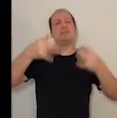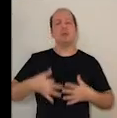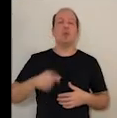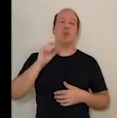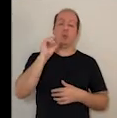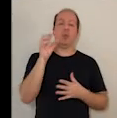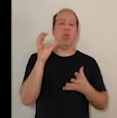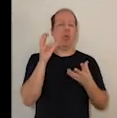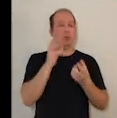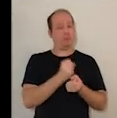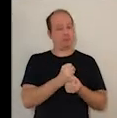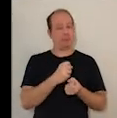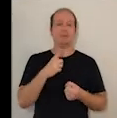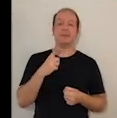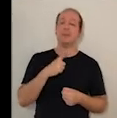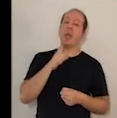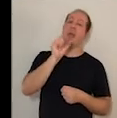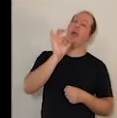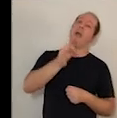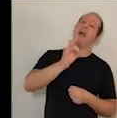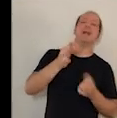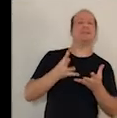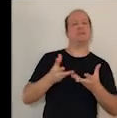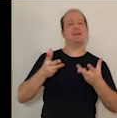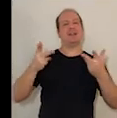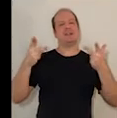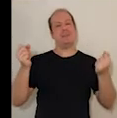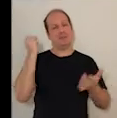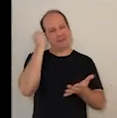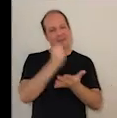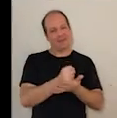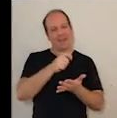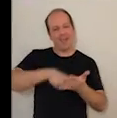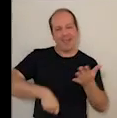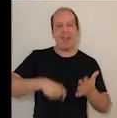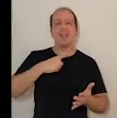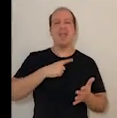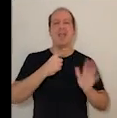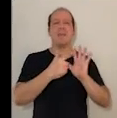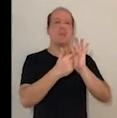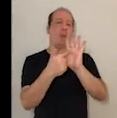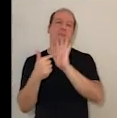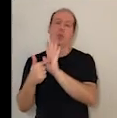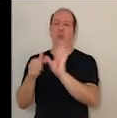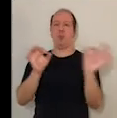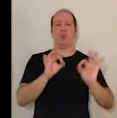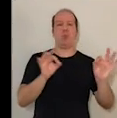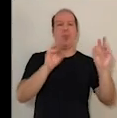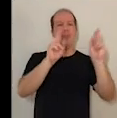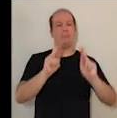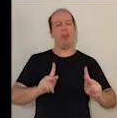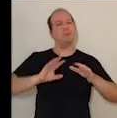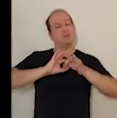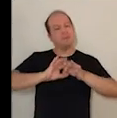herdeiro. Esplêndido! Pode fazê-lo perfeitamente. Nenhum mostrará o testamento aos outros e nos deixarão em paz.